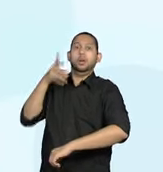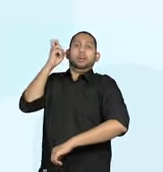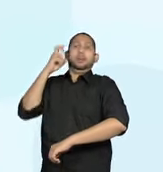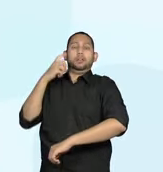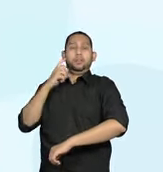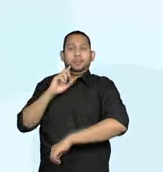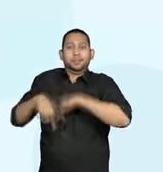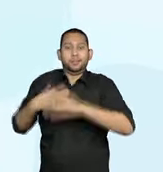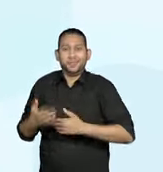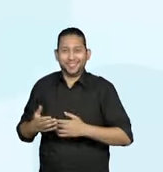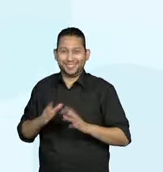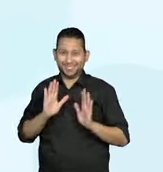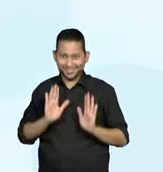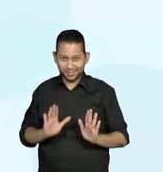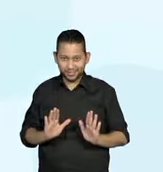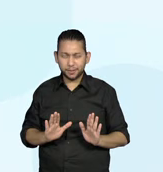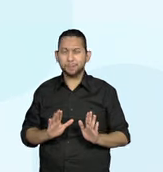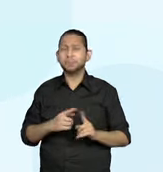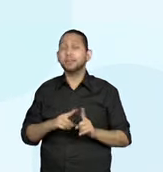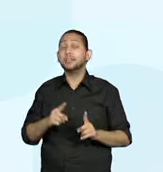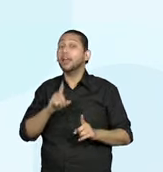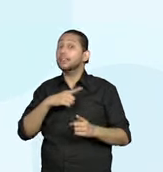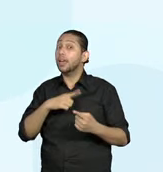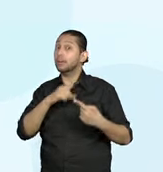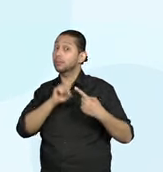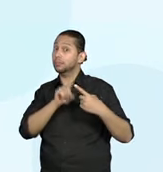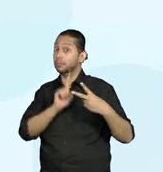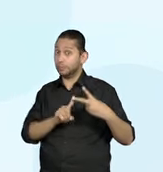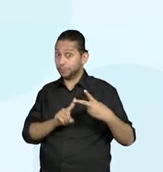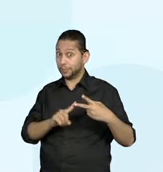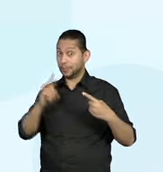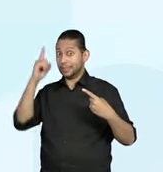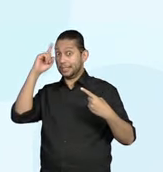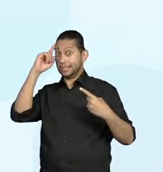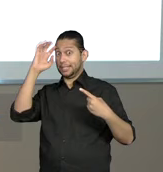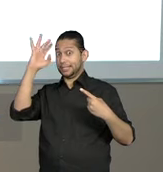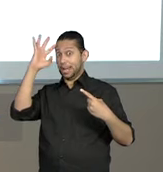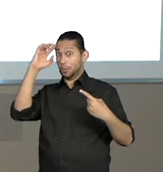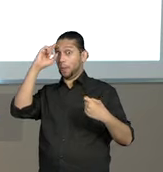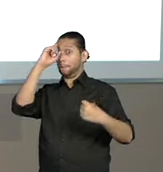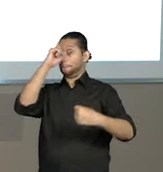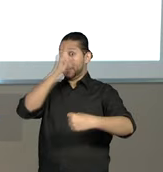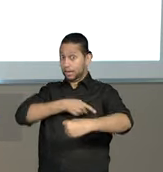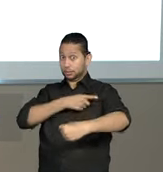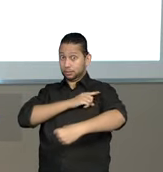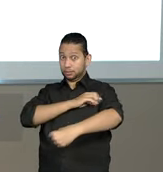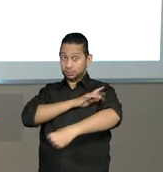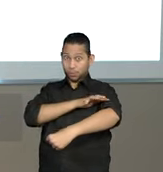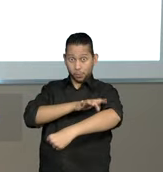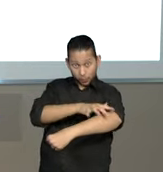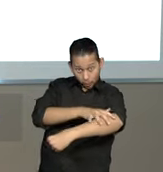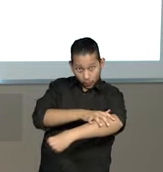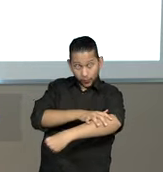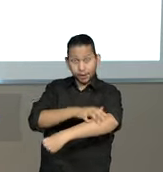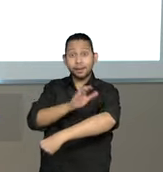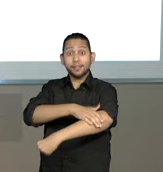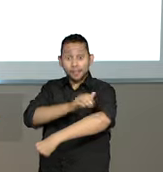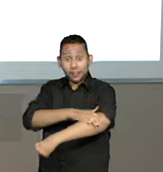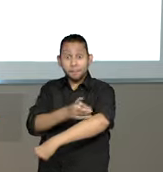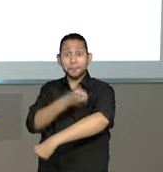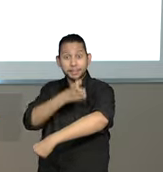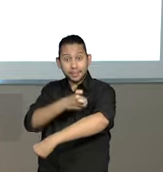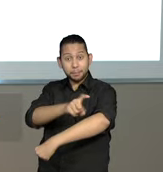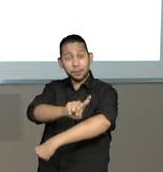para vocês, porque esse estímulo não vai direto para o seu cérebro num primeiro momento. Os nervos. Nós falamos